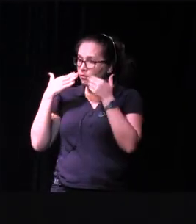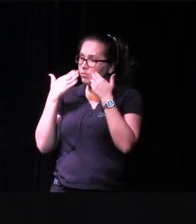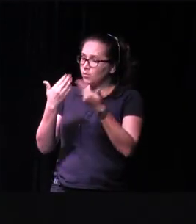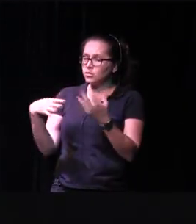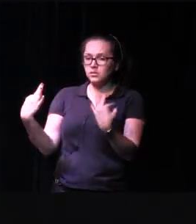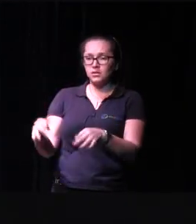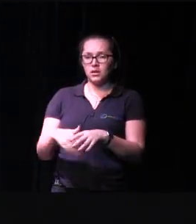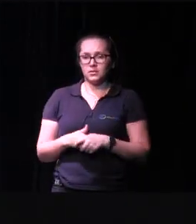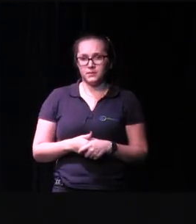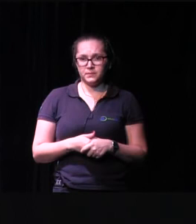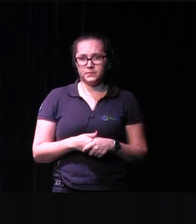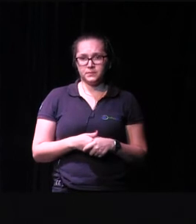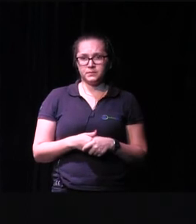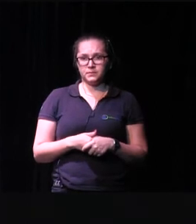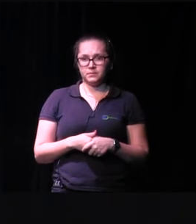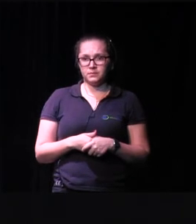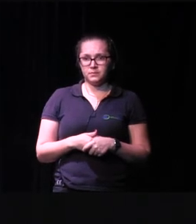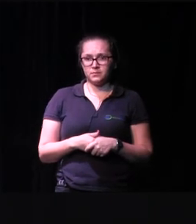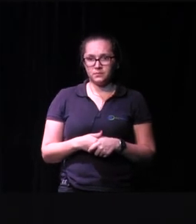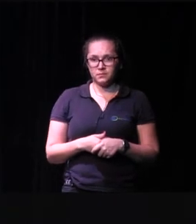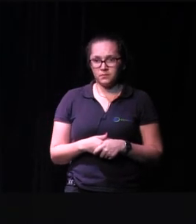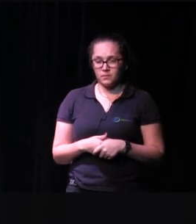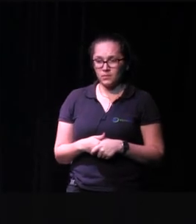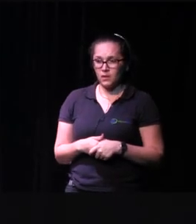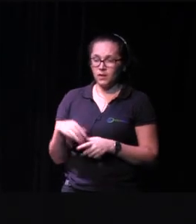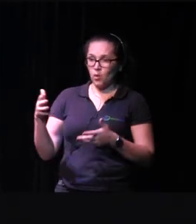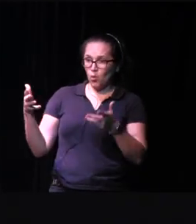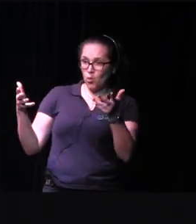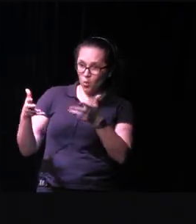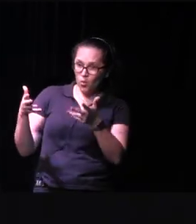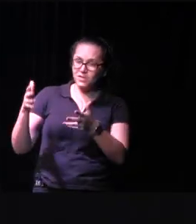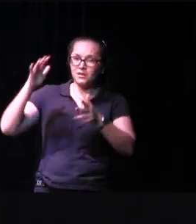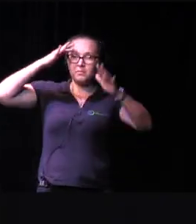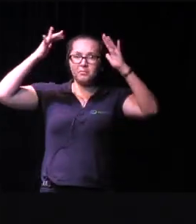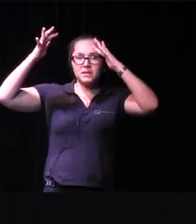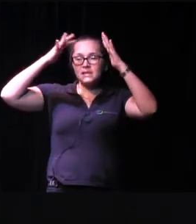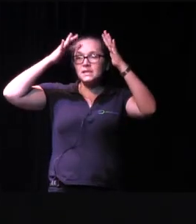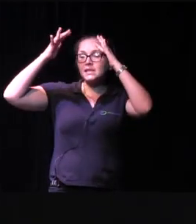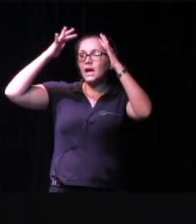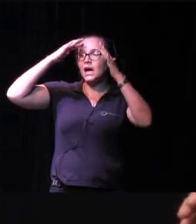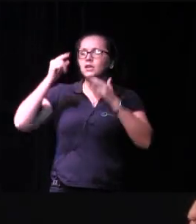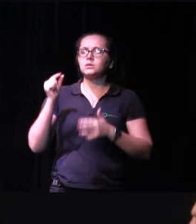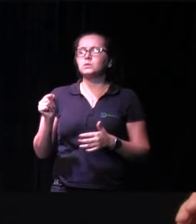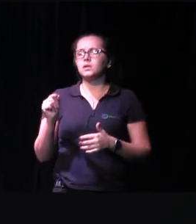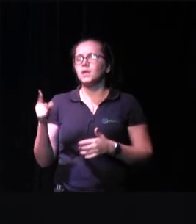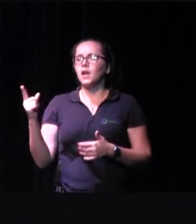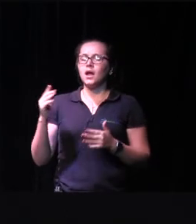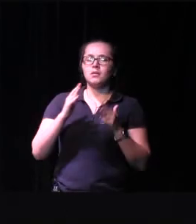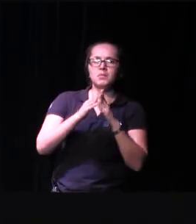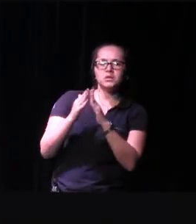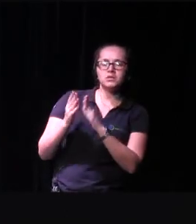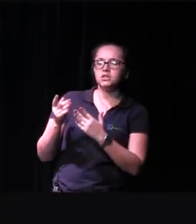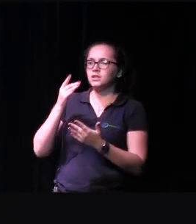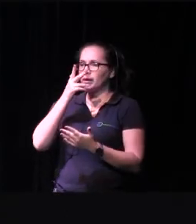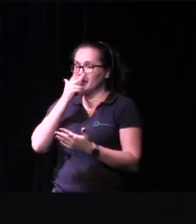Então, hoje em dia, já não se pensa mais na moradia como um espaço privado, mas também na